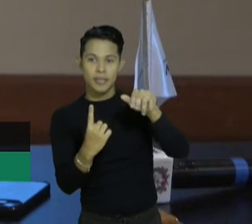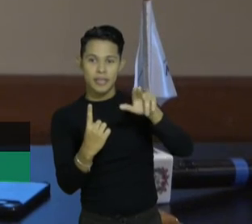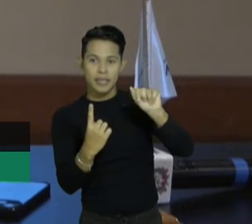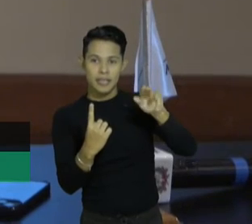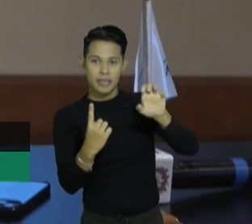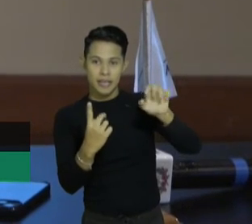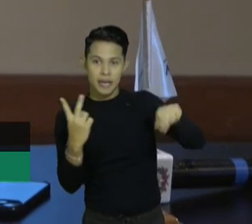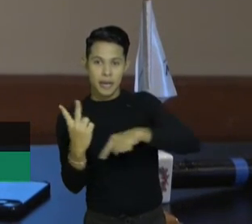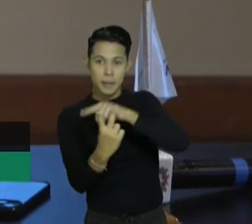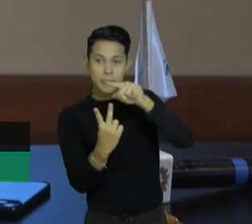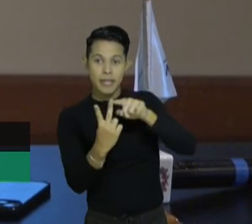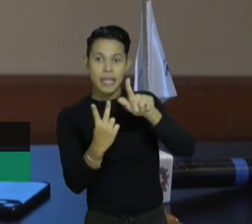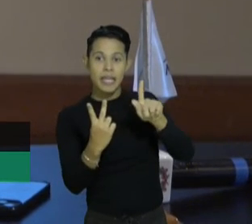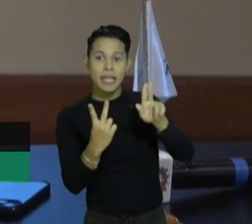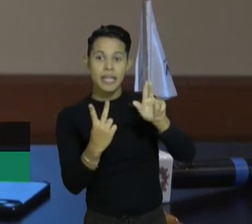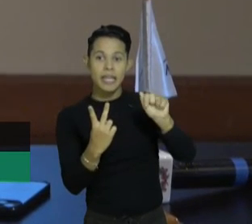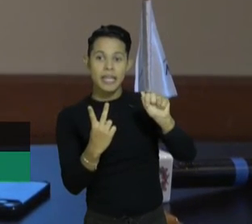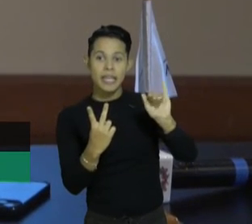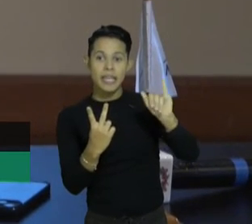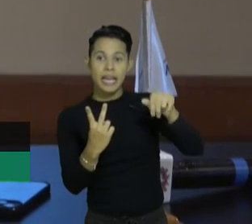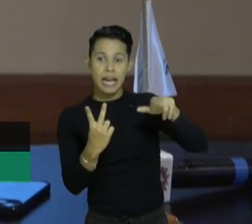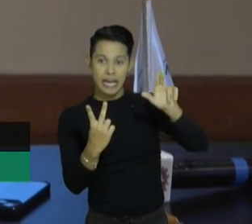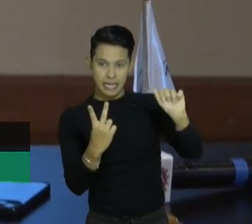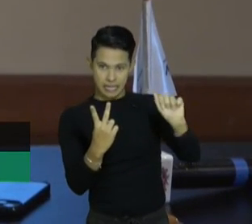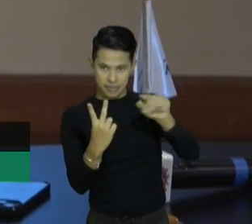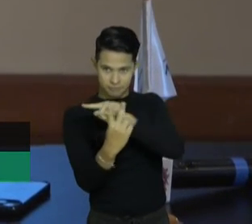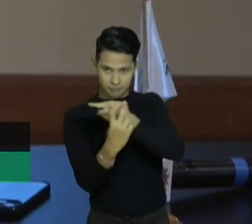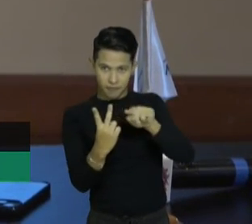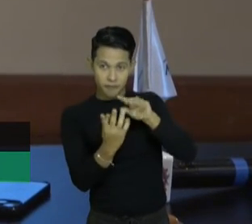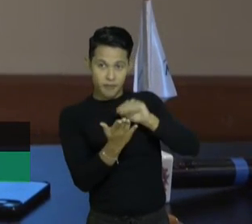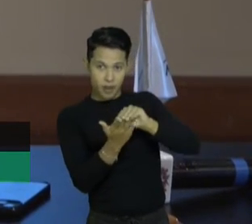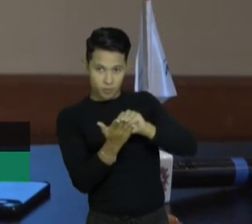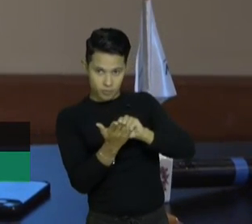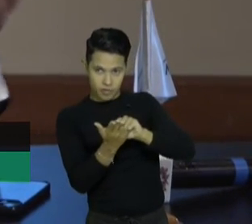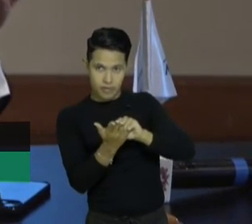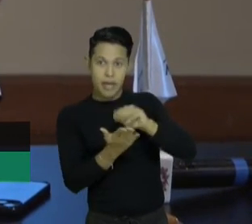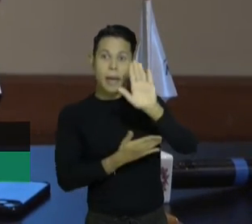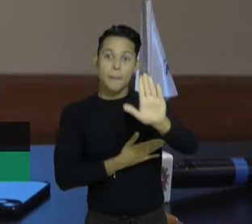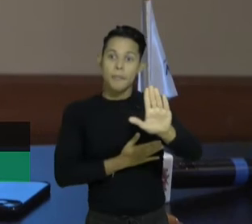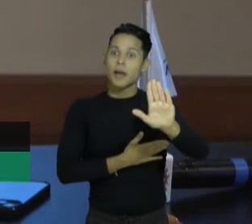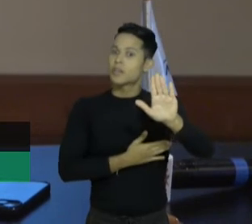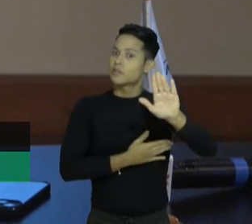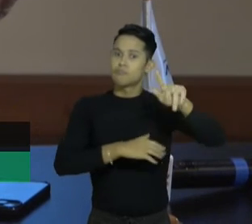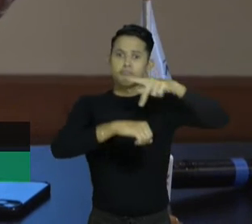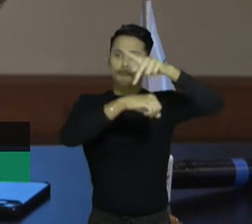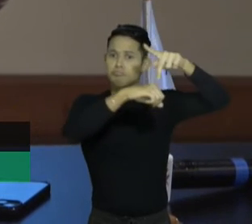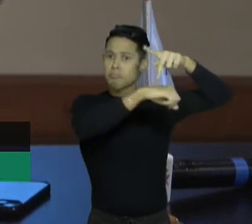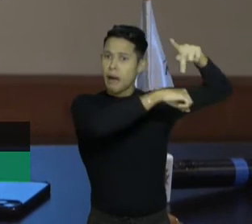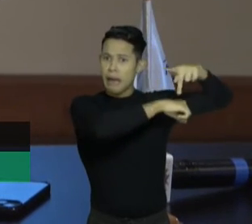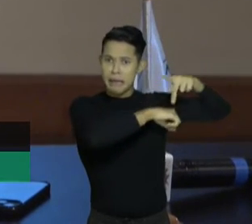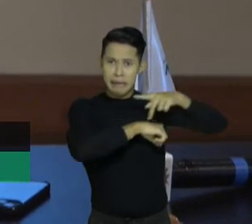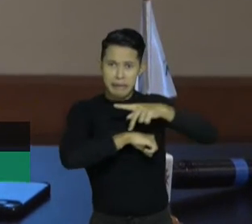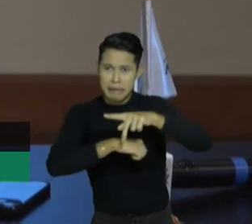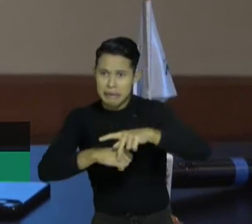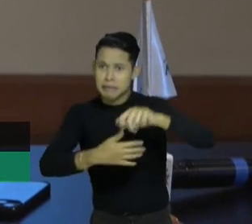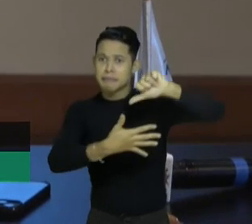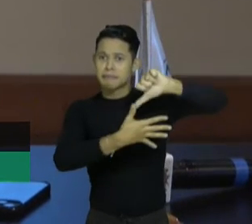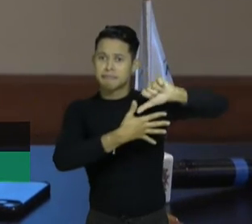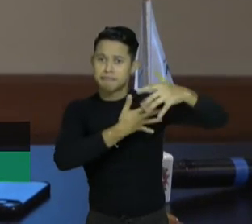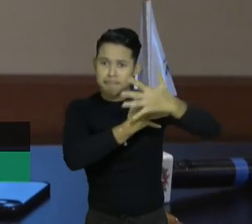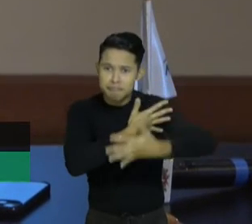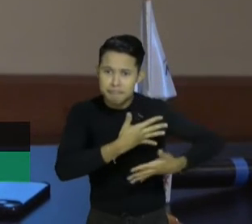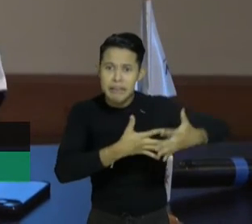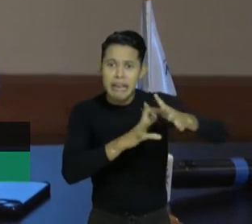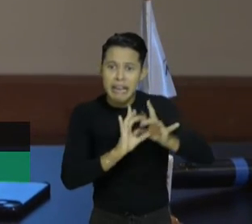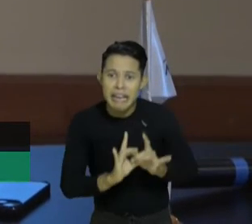França então a fora esses três que Eu mencionei o Brasil já tem acordos que praticamente livre comércio com todos eles